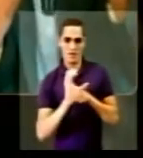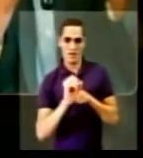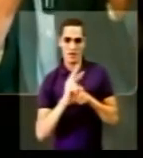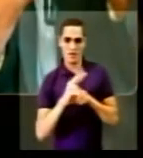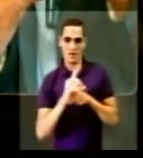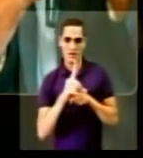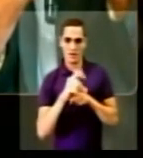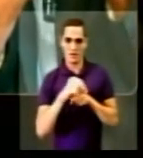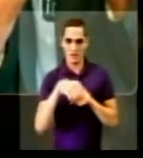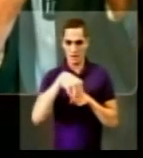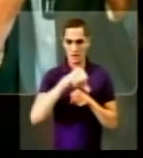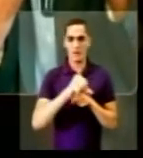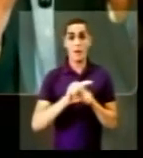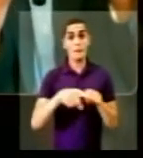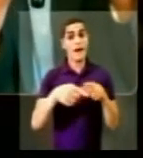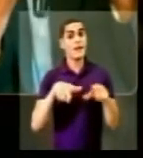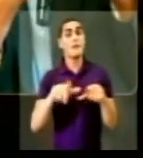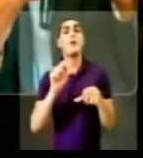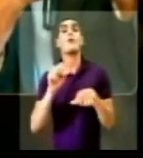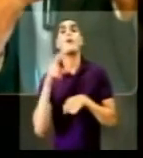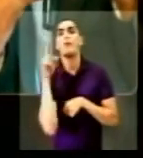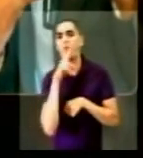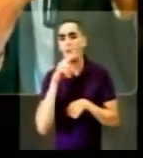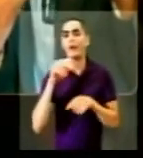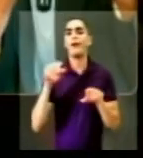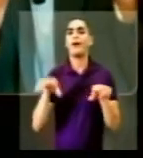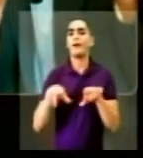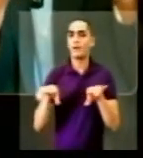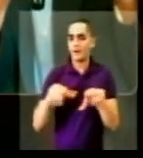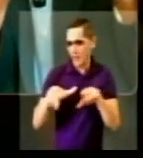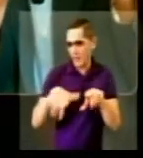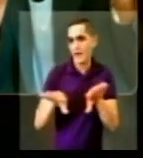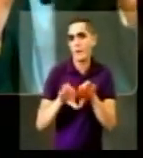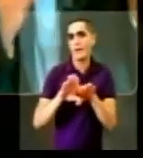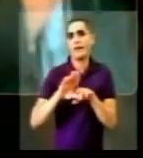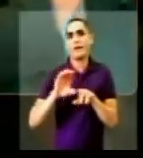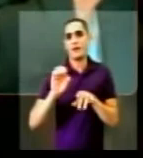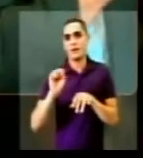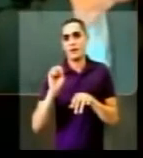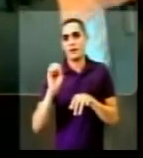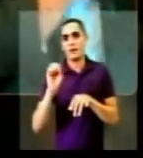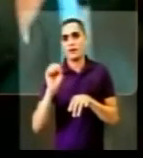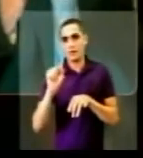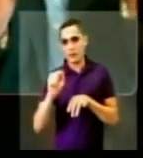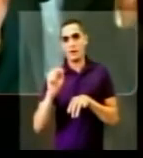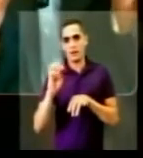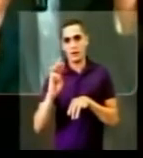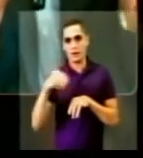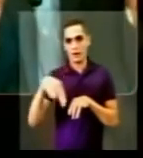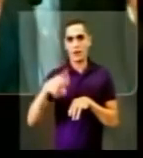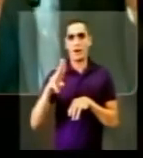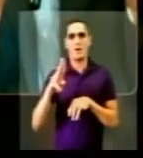trabalha numa emergência, ele está no SAMU, ele está em vários locais onde ele pega o doente para